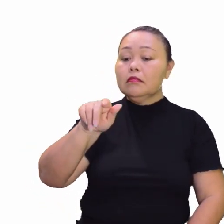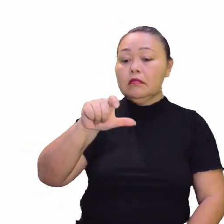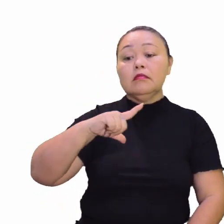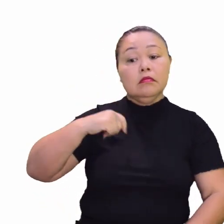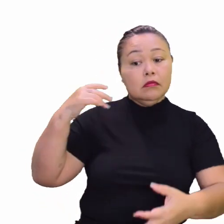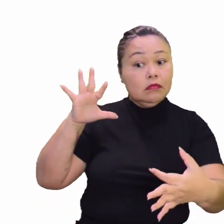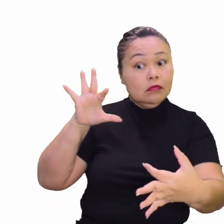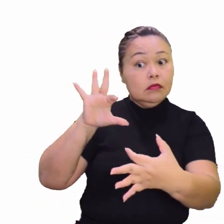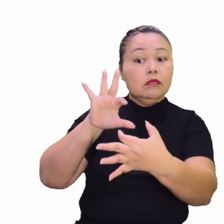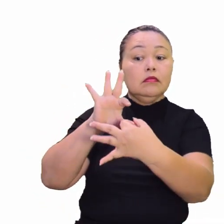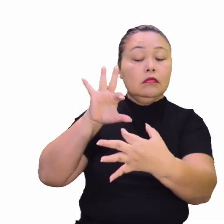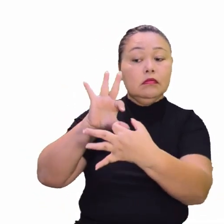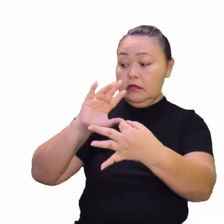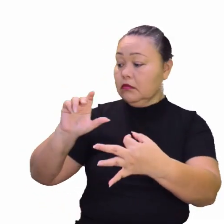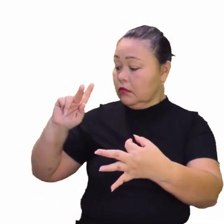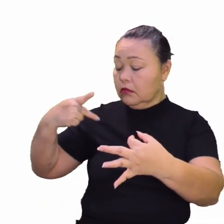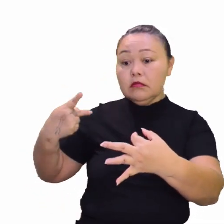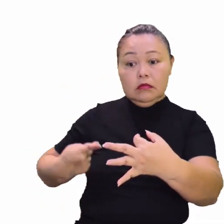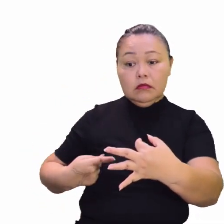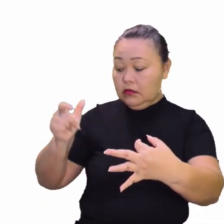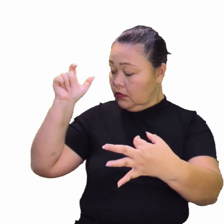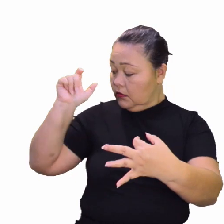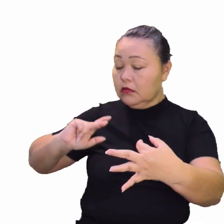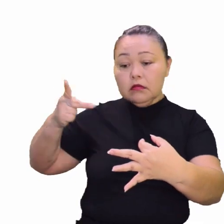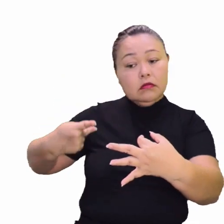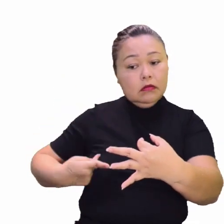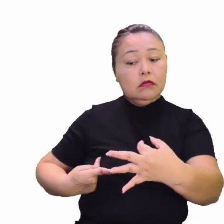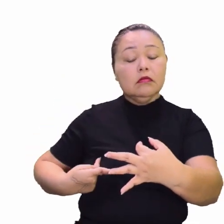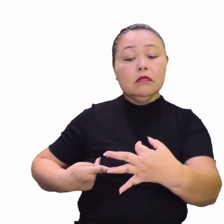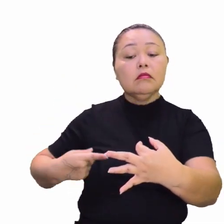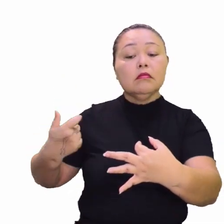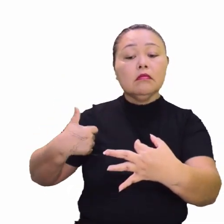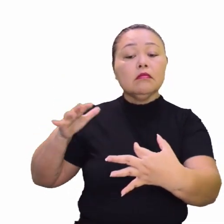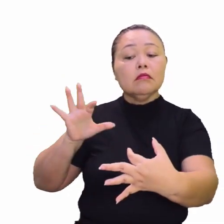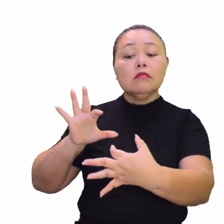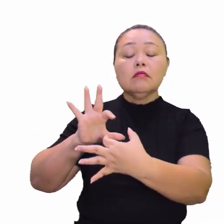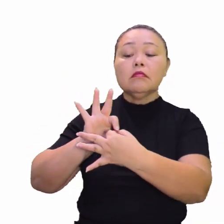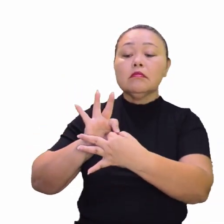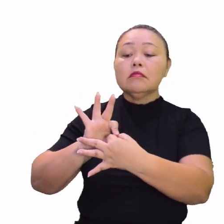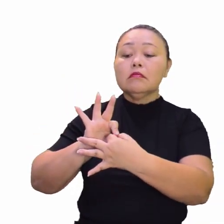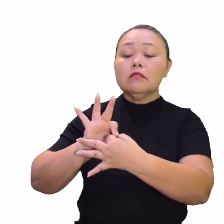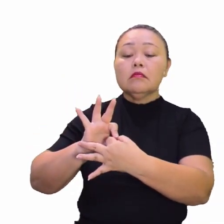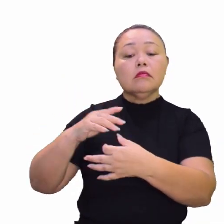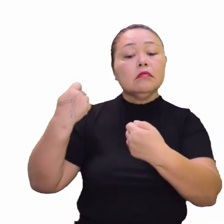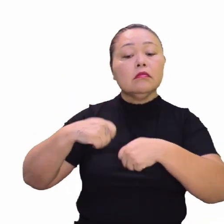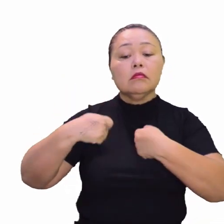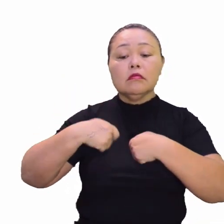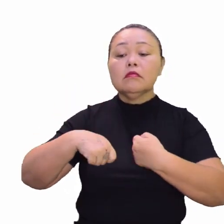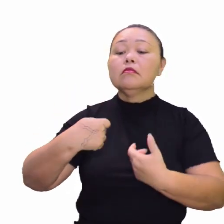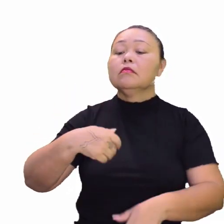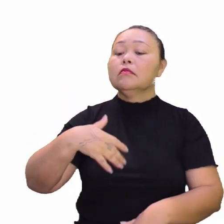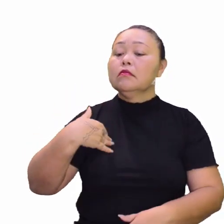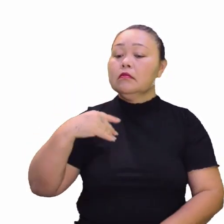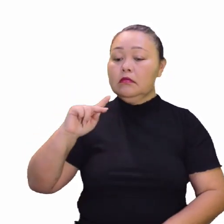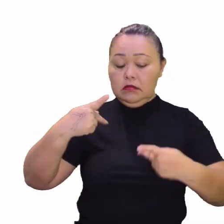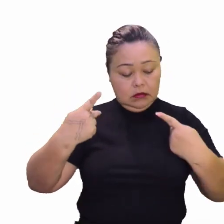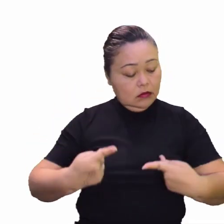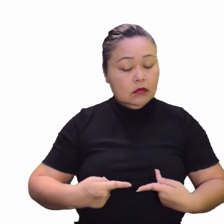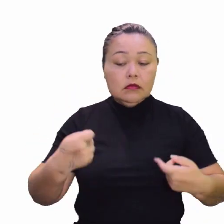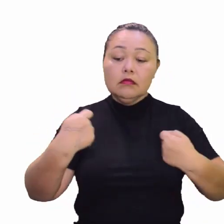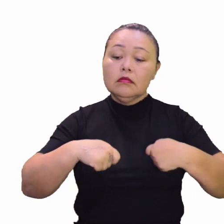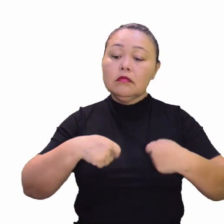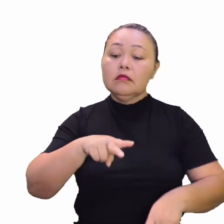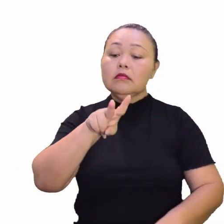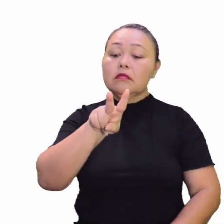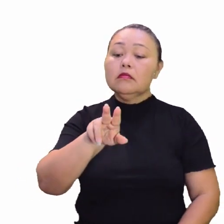certeza. O ser humano depende? Depende, claro. O ser humano precisa da vegetação. Além do ser